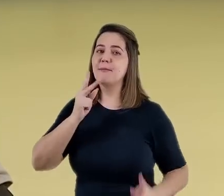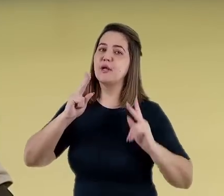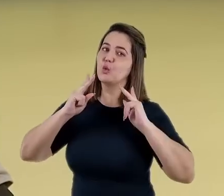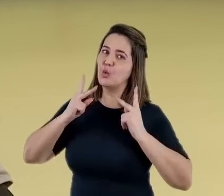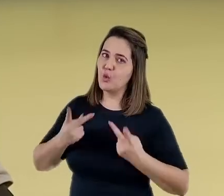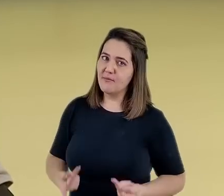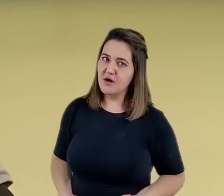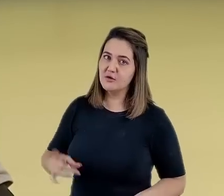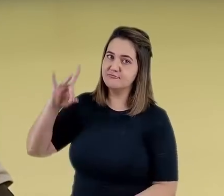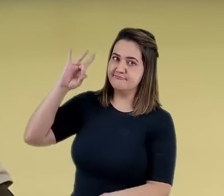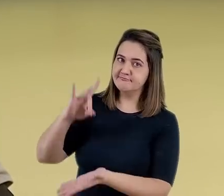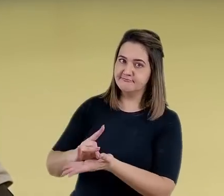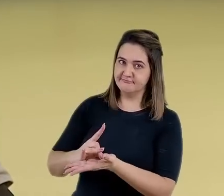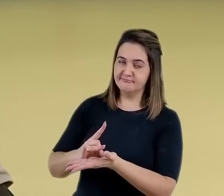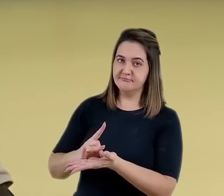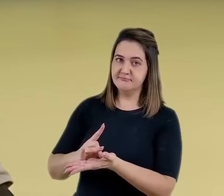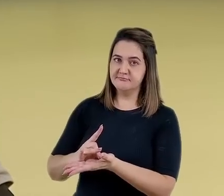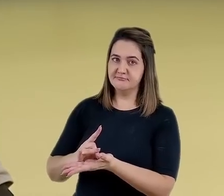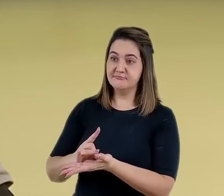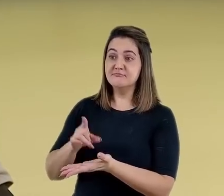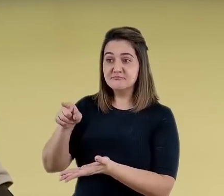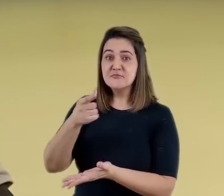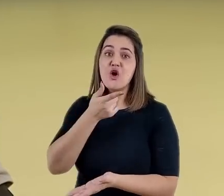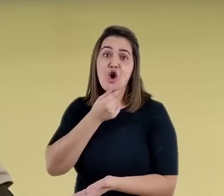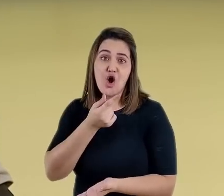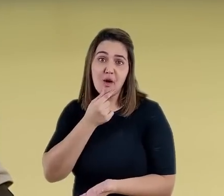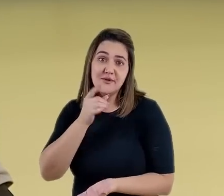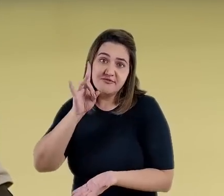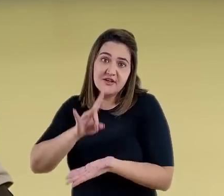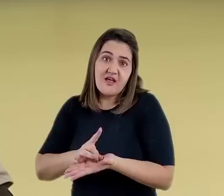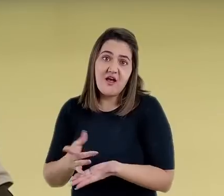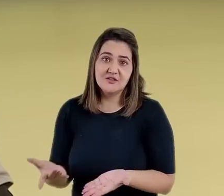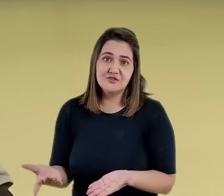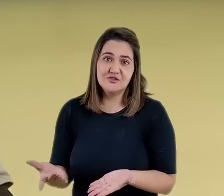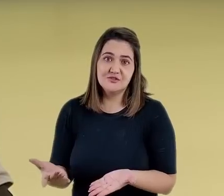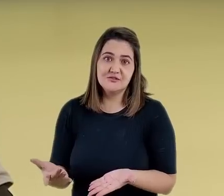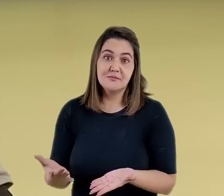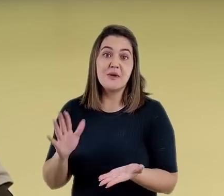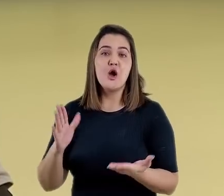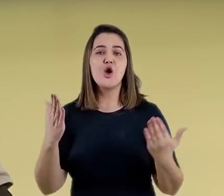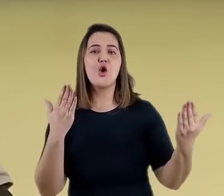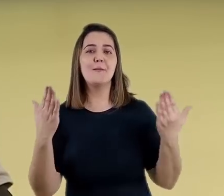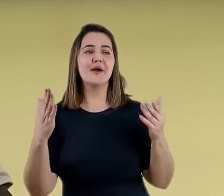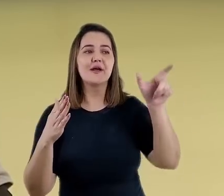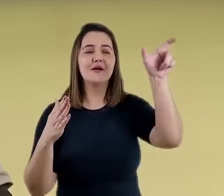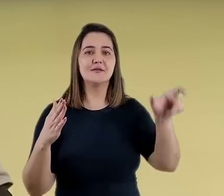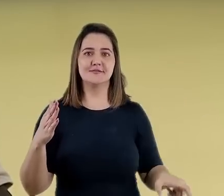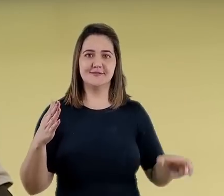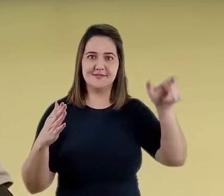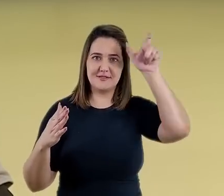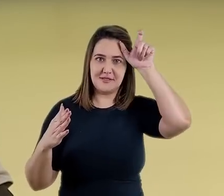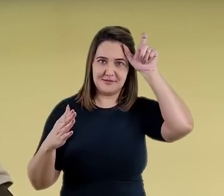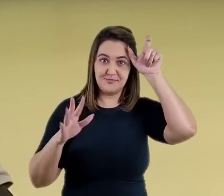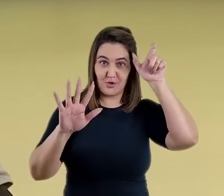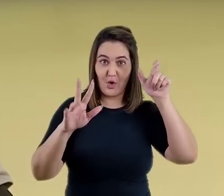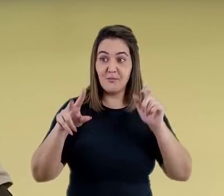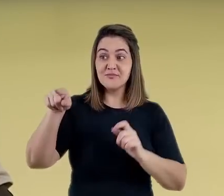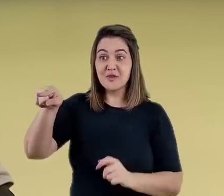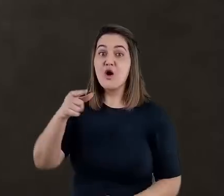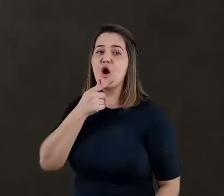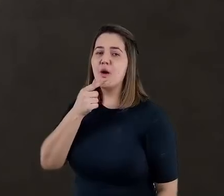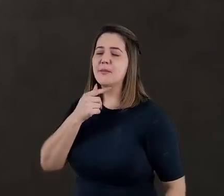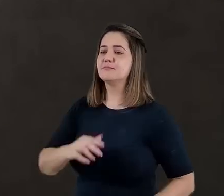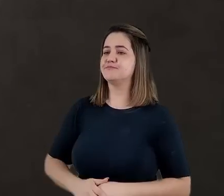Escritura volta a falar do príncipe de Tiro, como sendo um homem humano, um sujeito humano dessa vez. Quer ver? Eu vou ler para